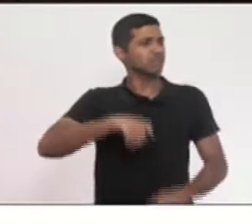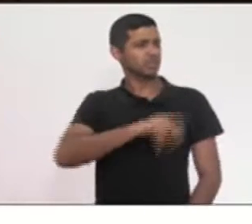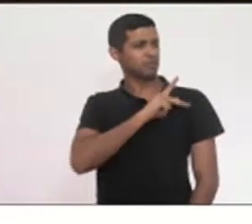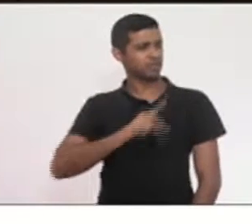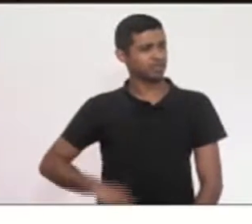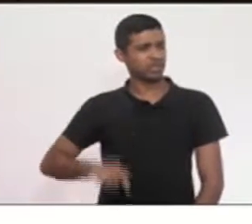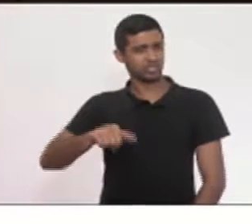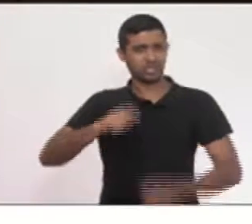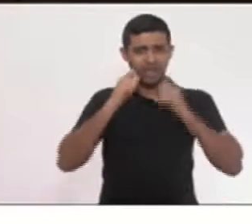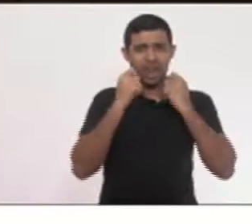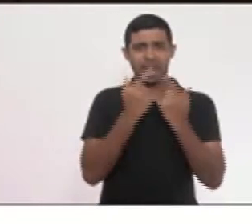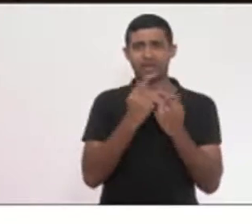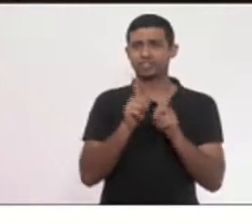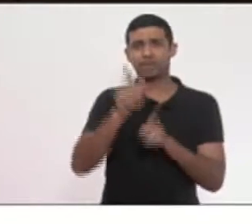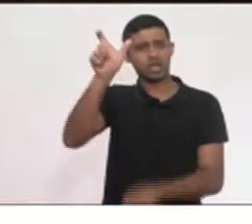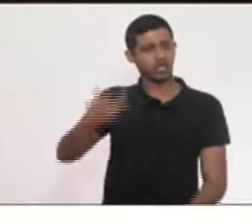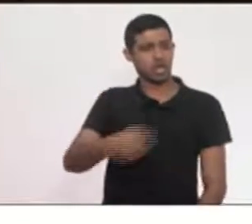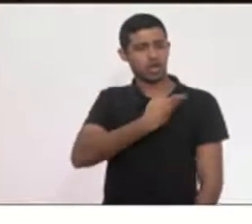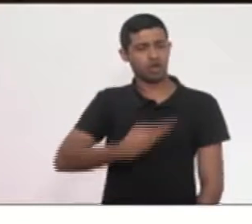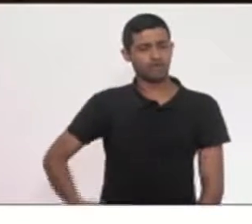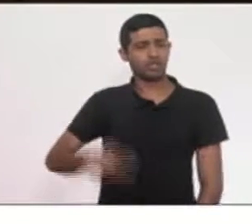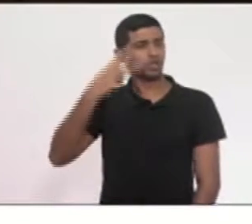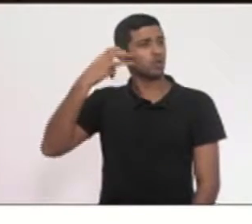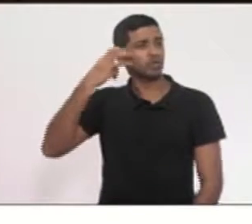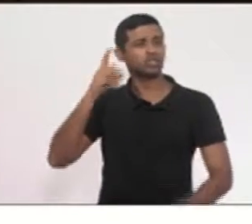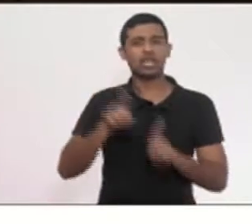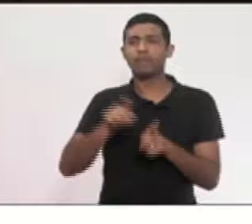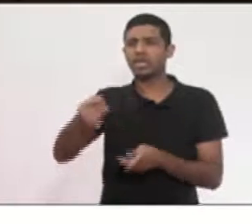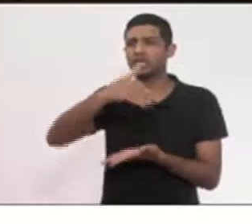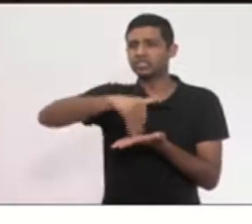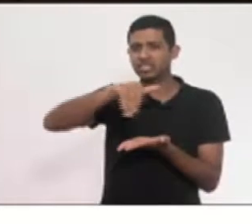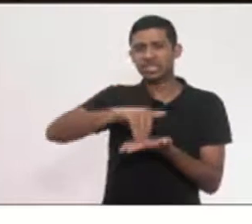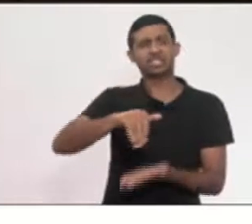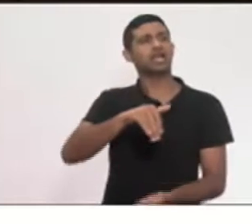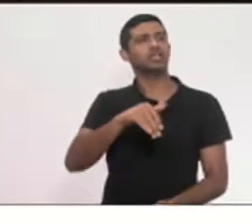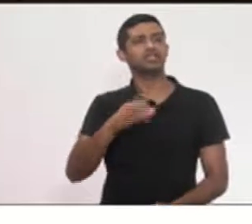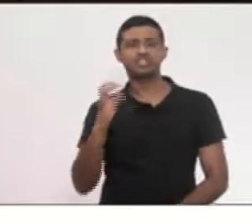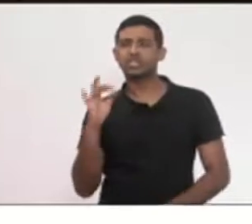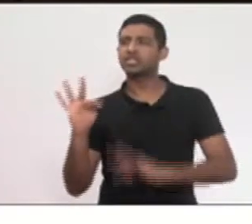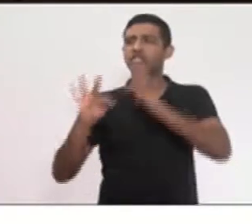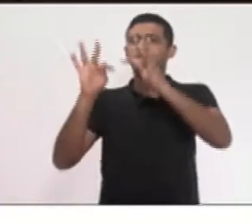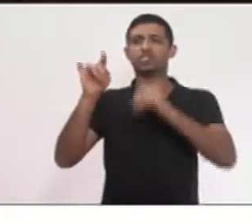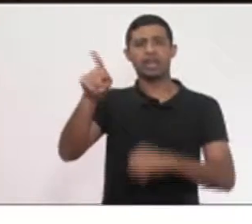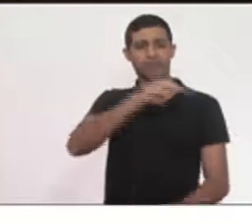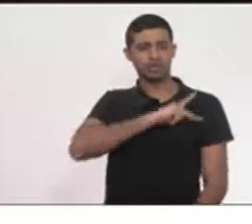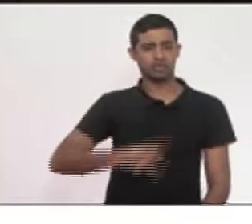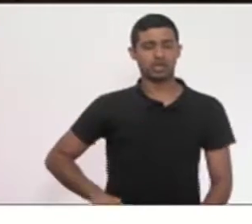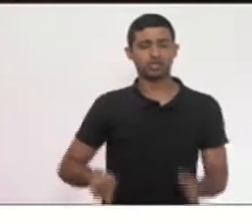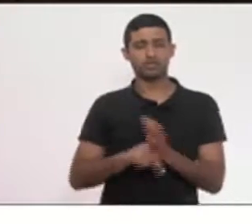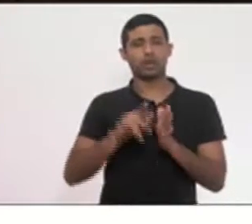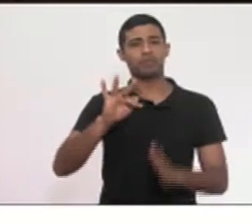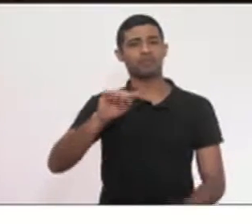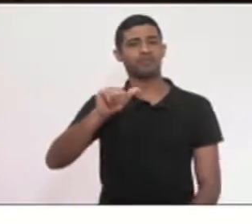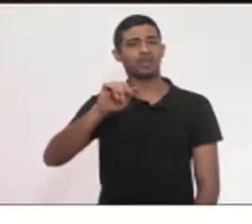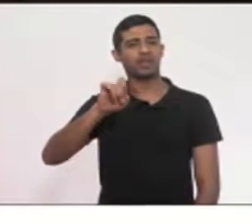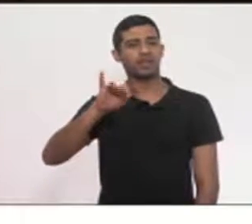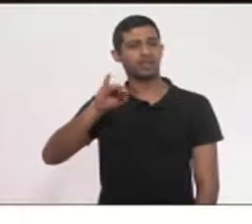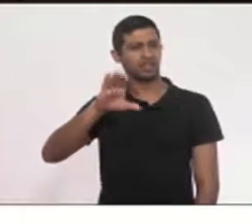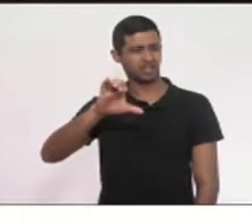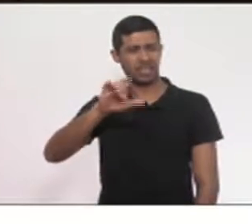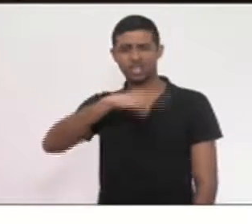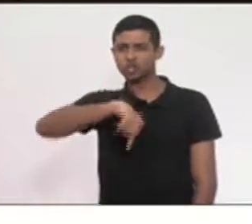ao governador do estado, ao secretário de Ciência e Tecnologia, à presidência da FAETEC, para que a gente avance na correção